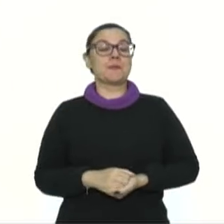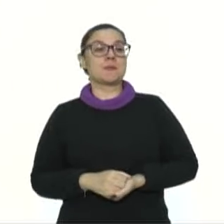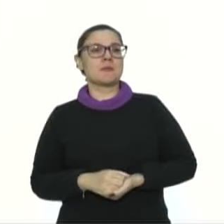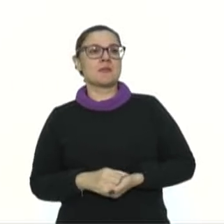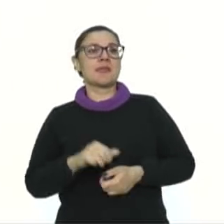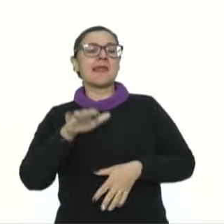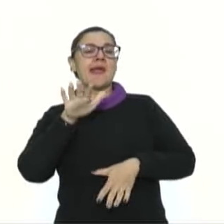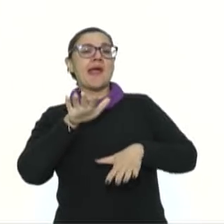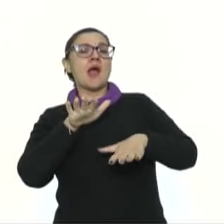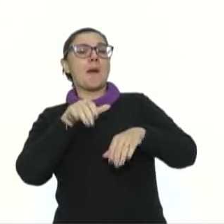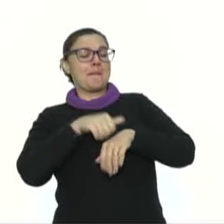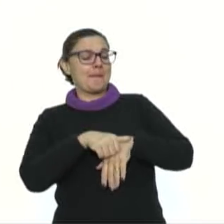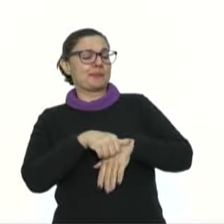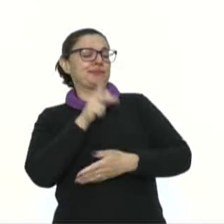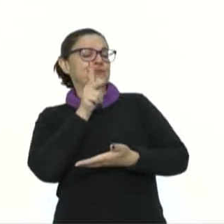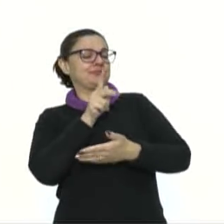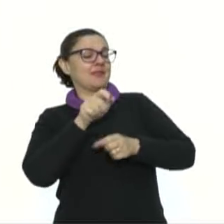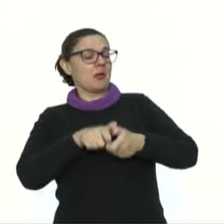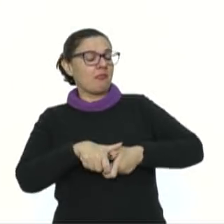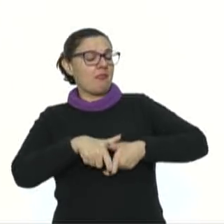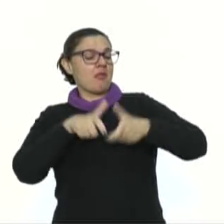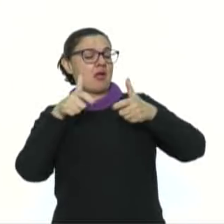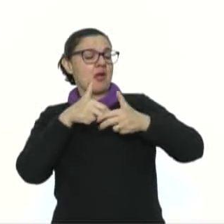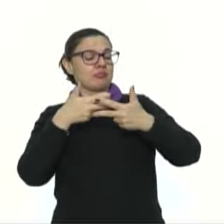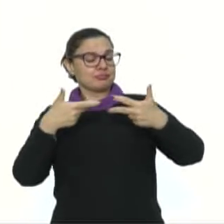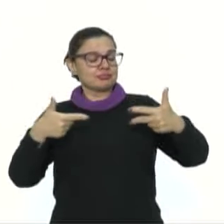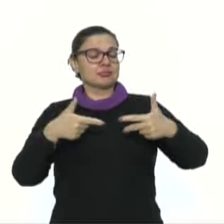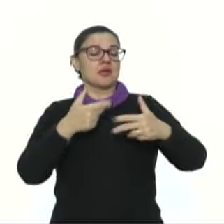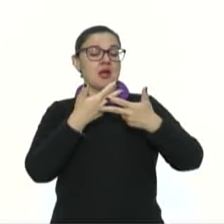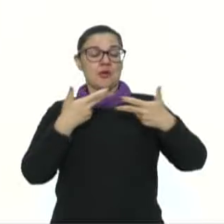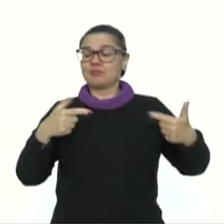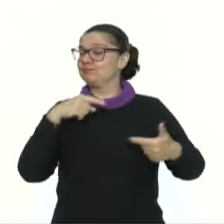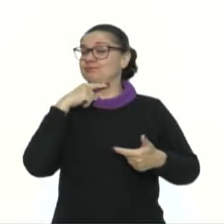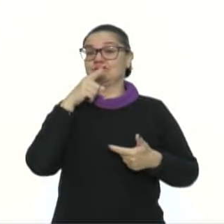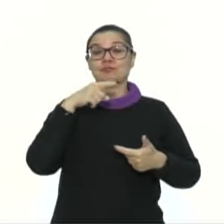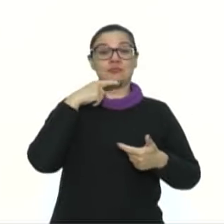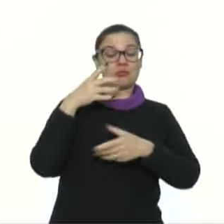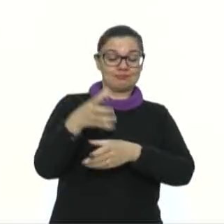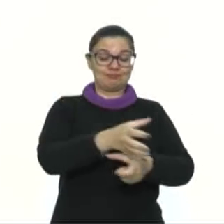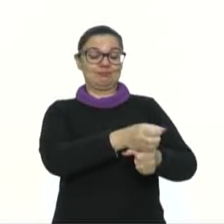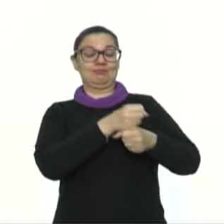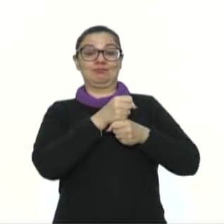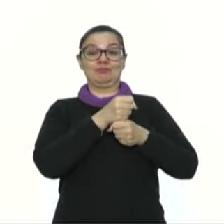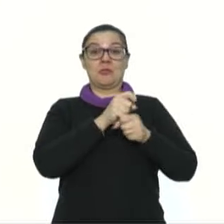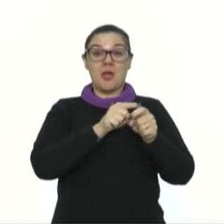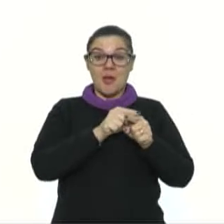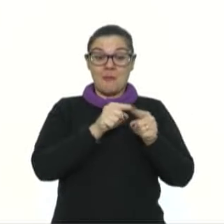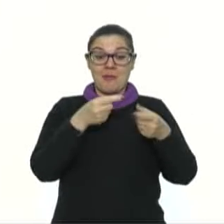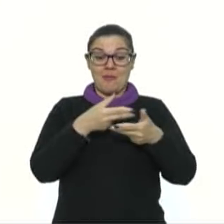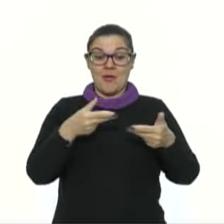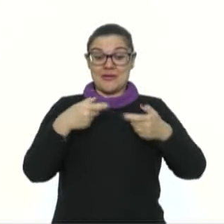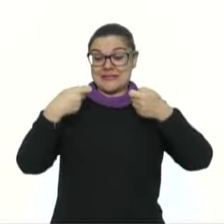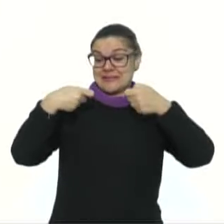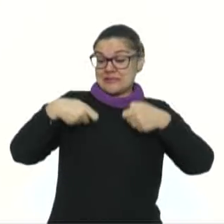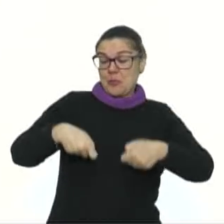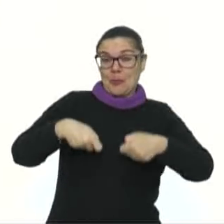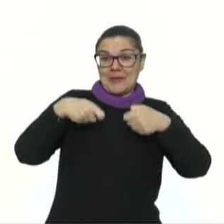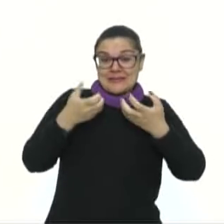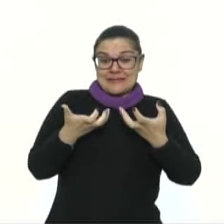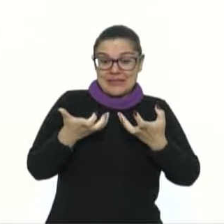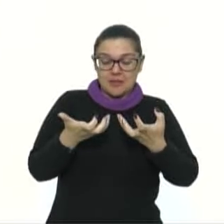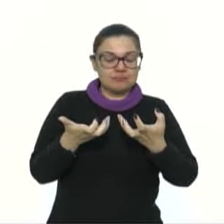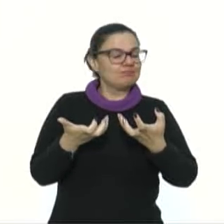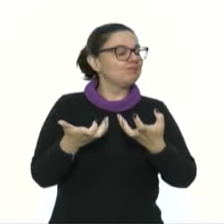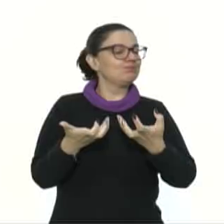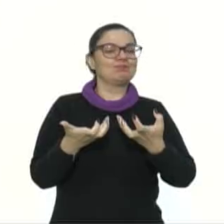Em diversos momentos da vida, as coisas podem fugir do nosso controle e algo que desejamos pode não